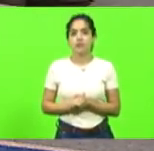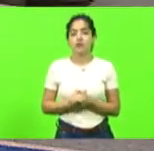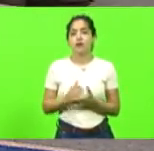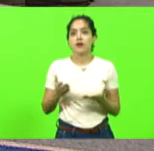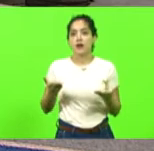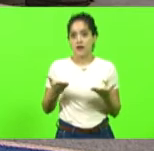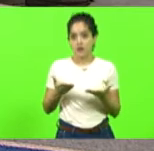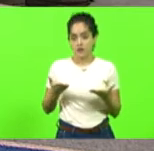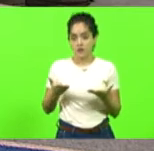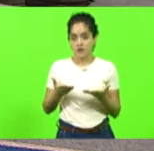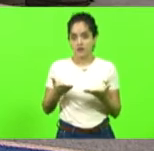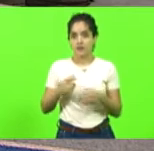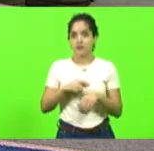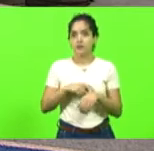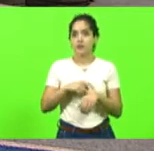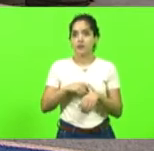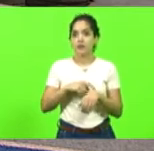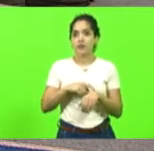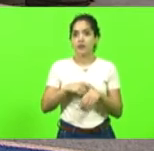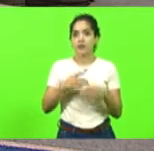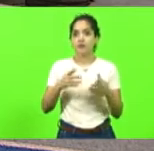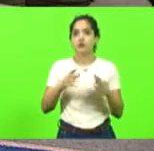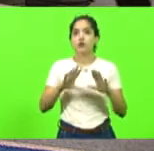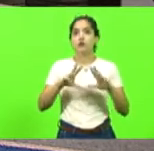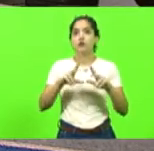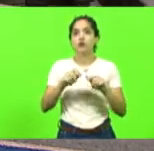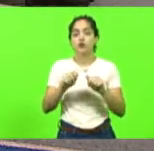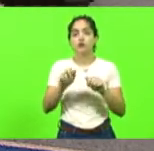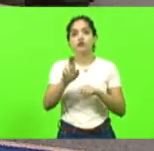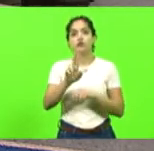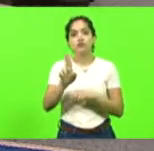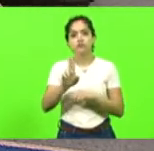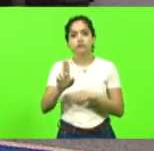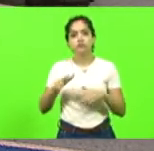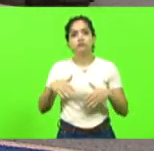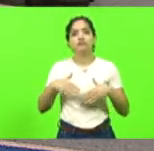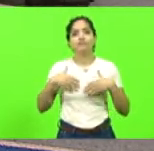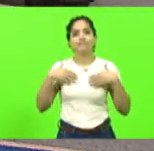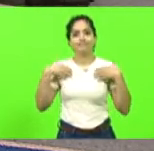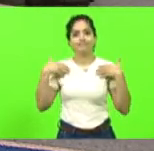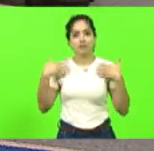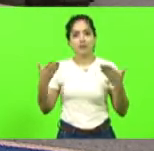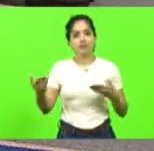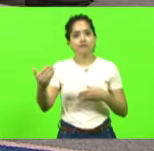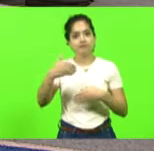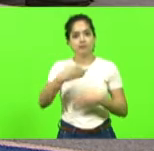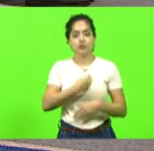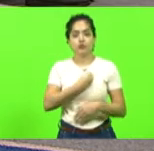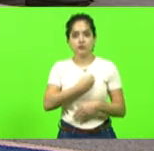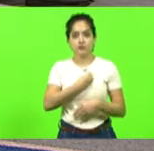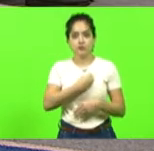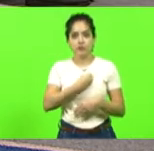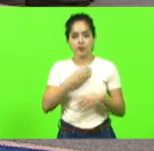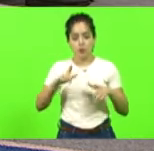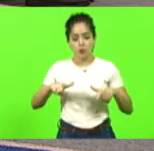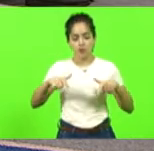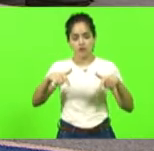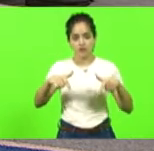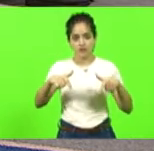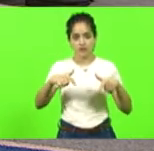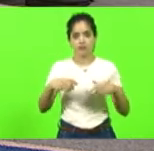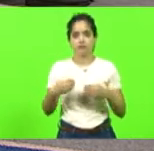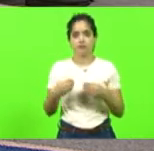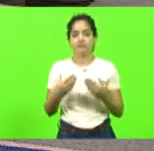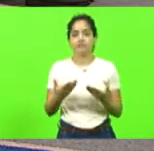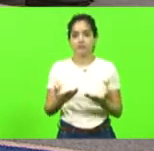Neste momento, citaremos os homenageados que não puderam se fazer presente e receberão em seus municípios os certificados.